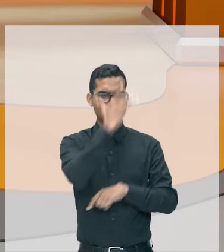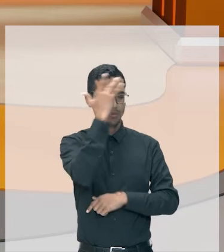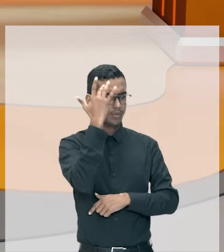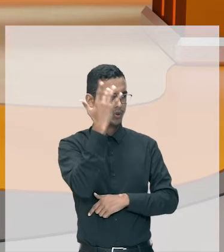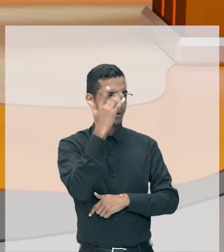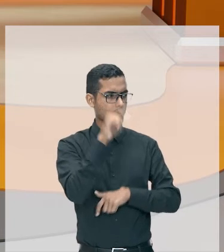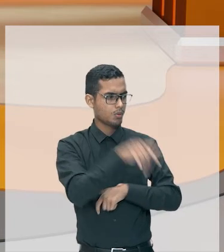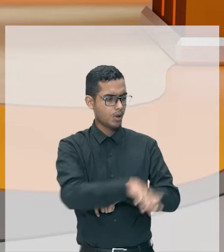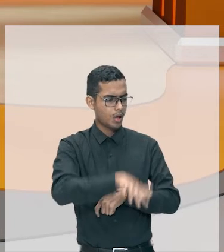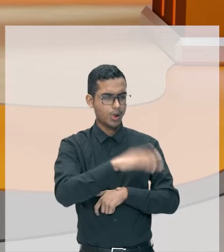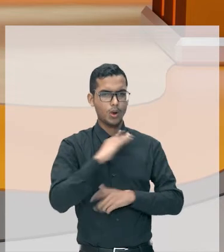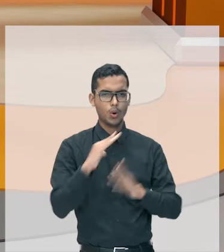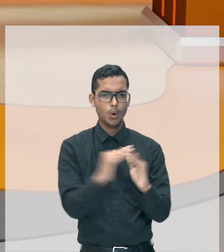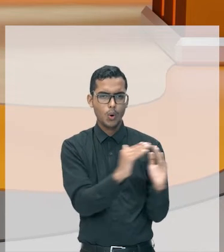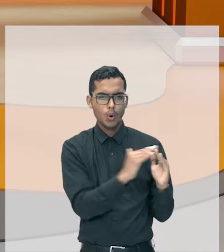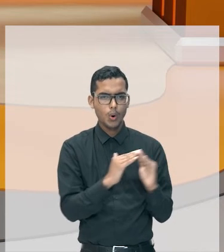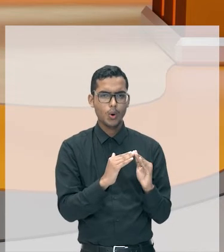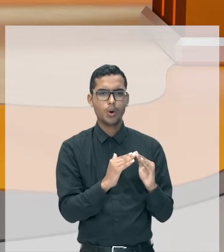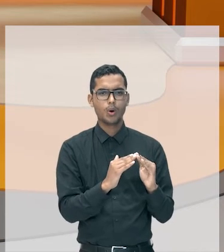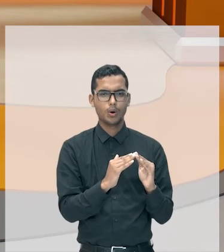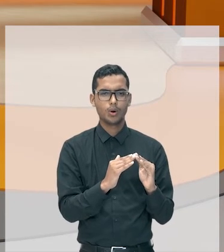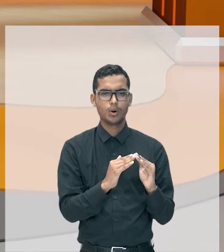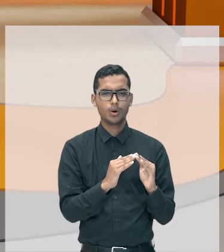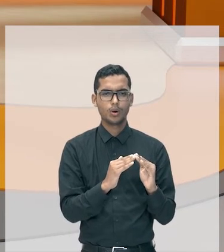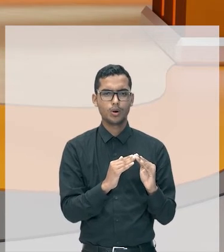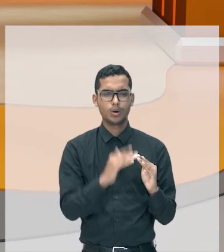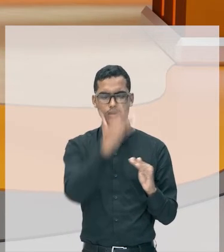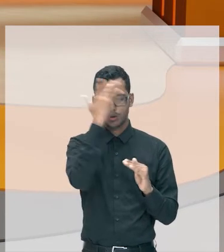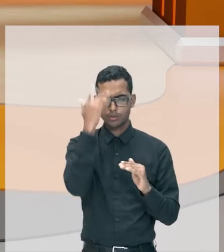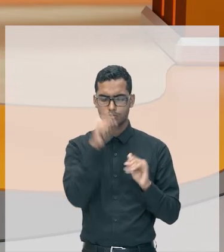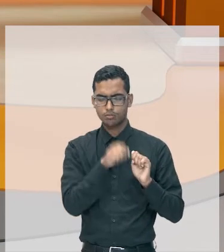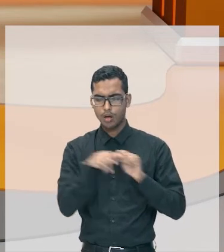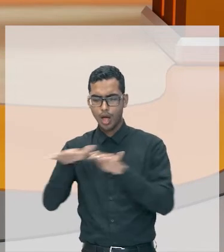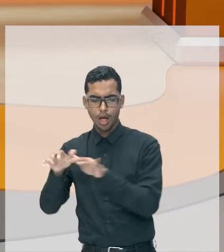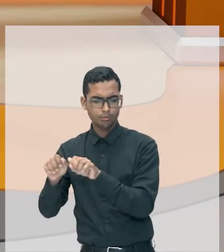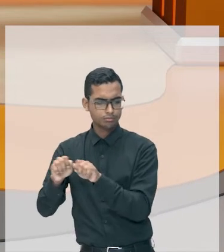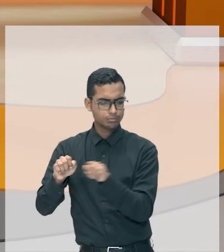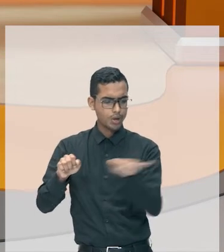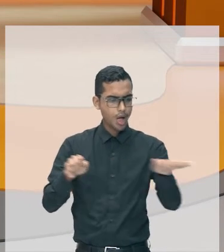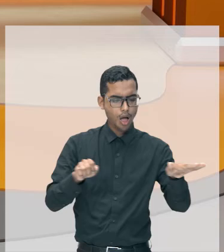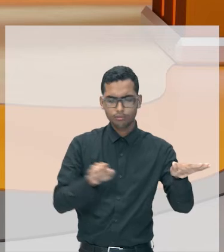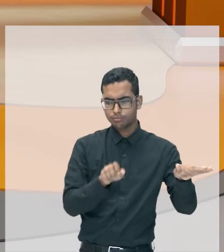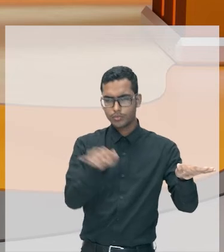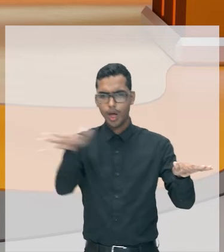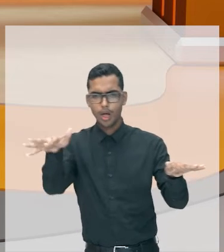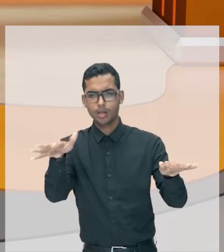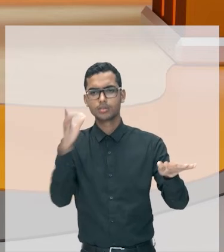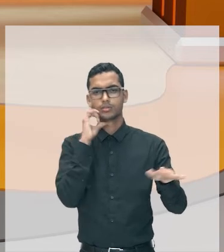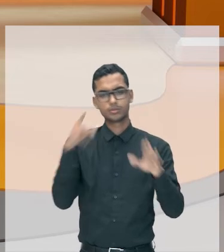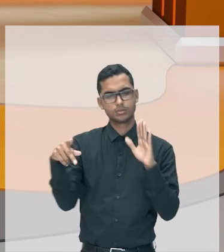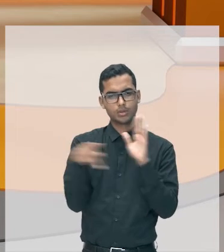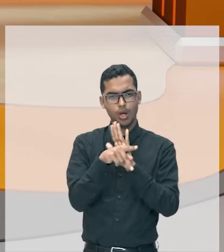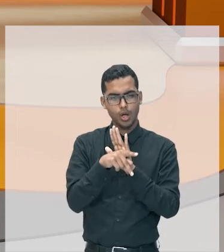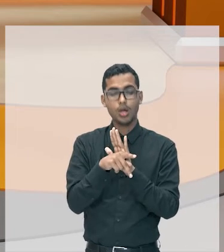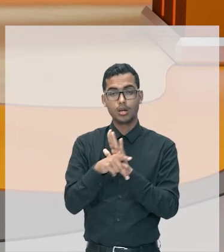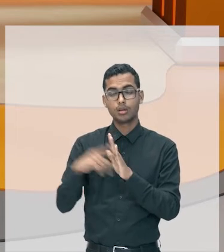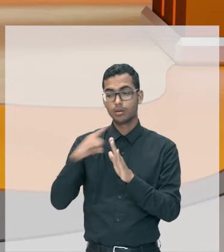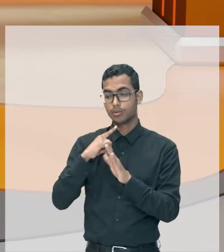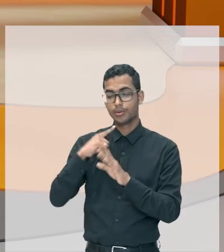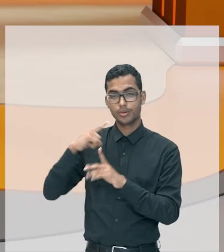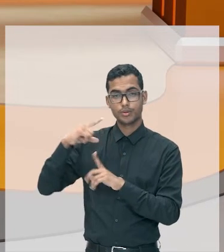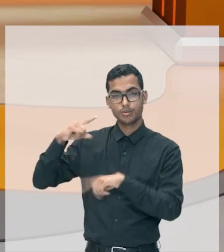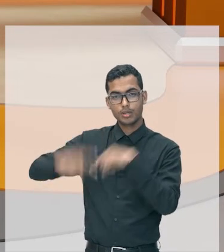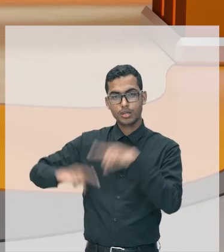a região por um determinado tempo, chamados nômades, que migravam de uma região para outra, através das fontes históricas deixadas, principalmente de